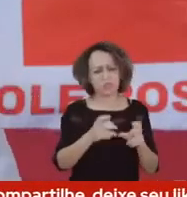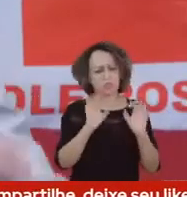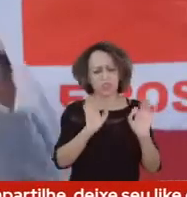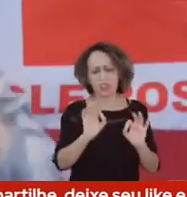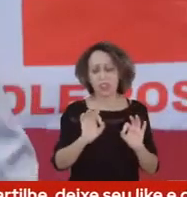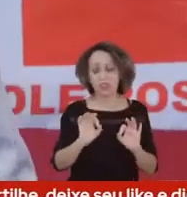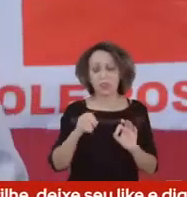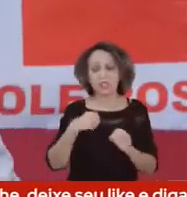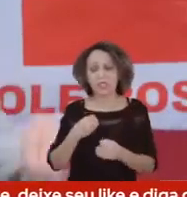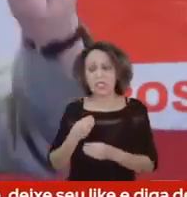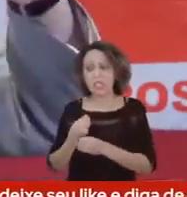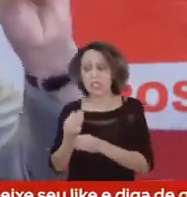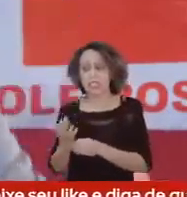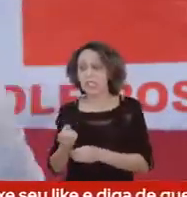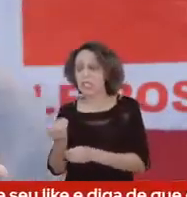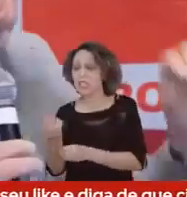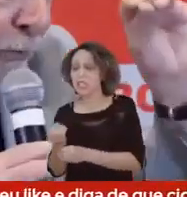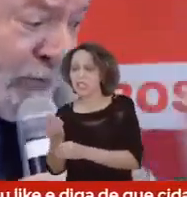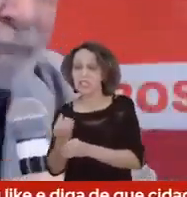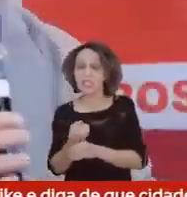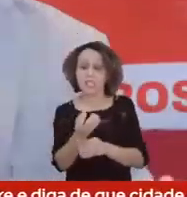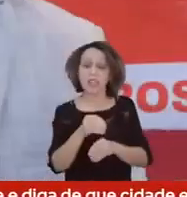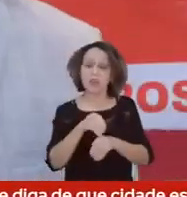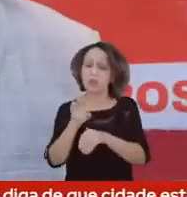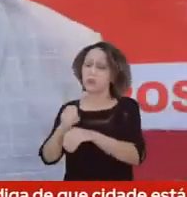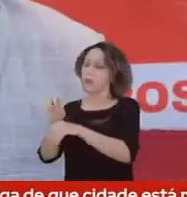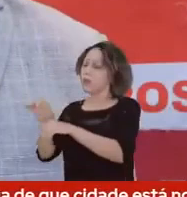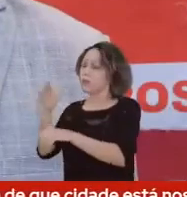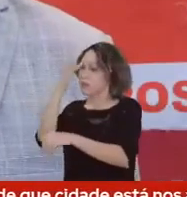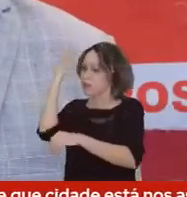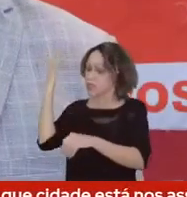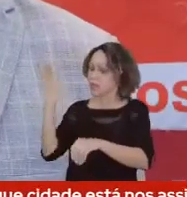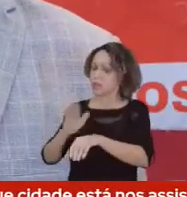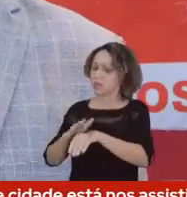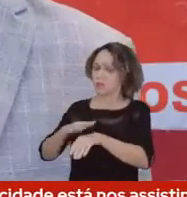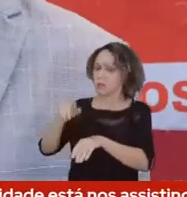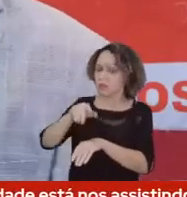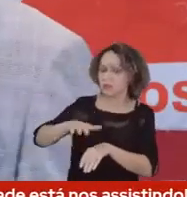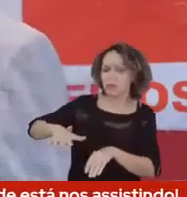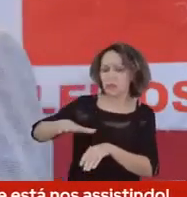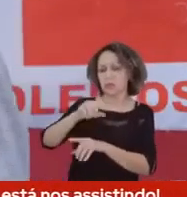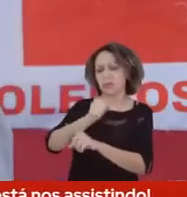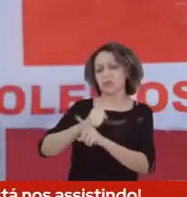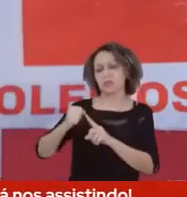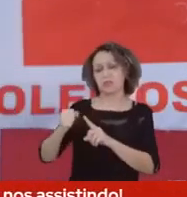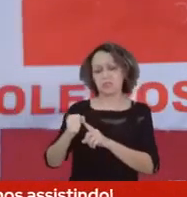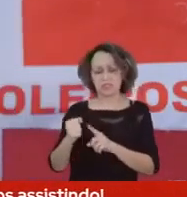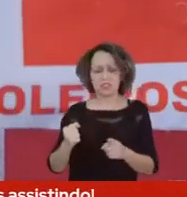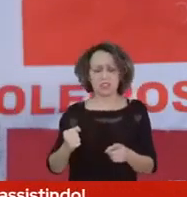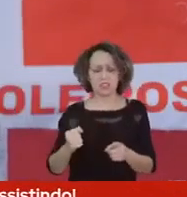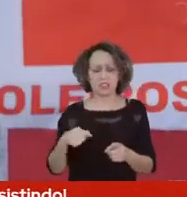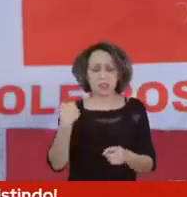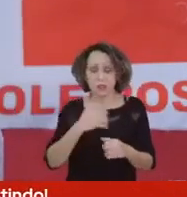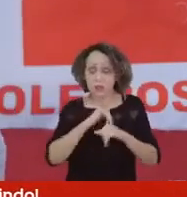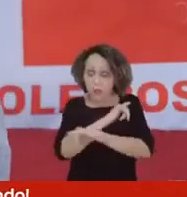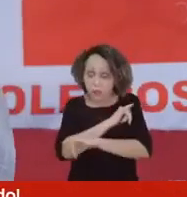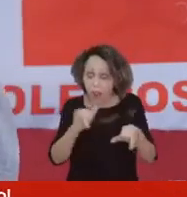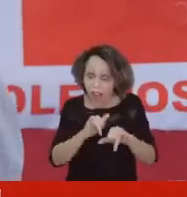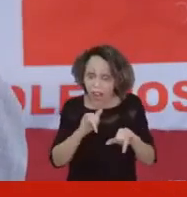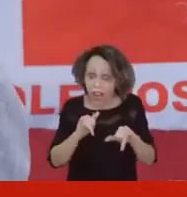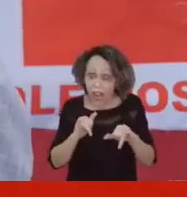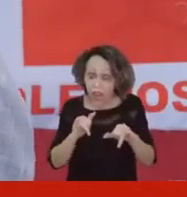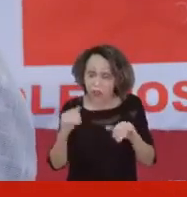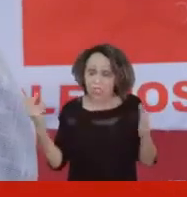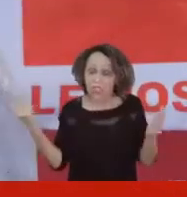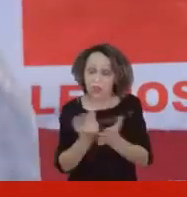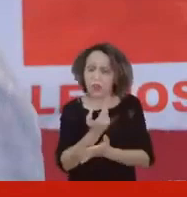significado do que está acontecendo com a destruição da Petrobras. E não é uma coisa nova. Se você